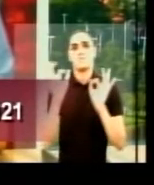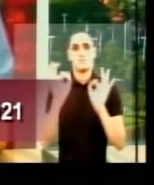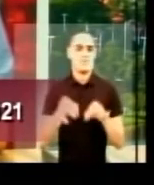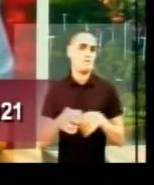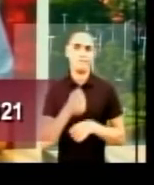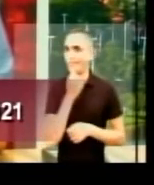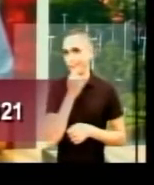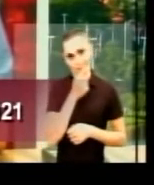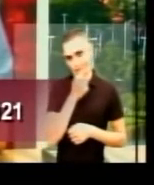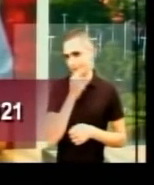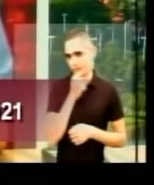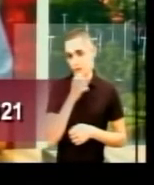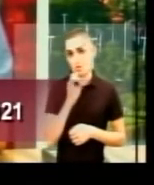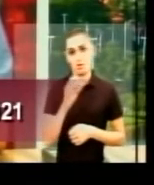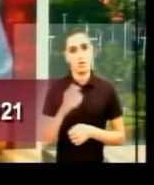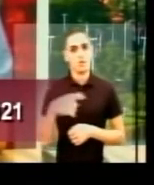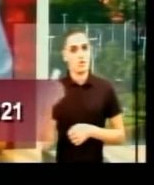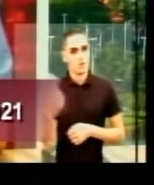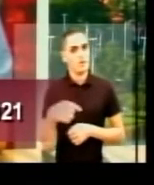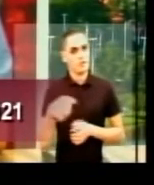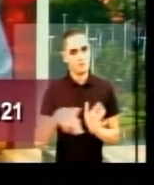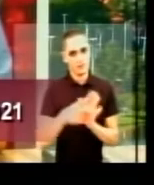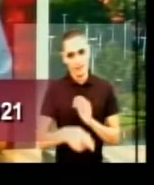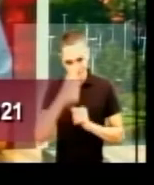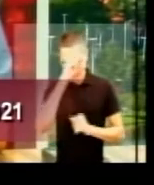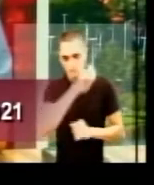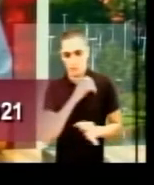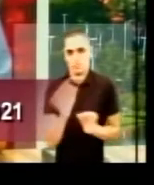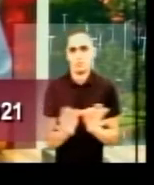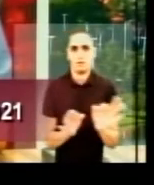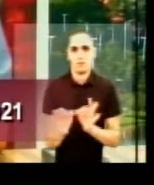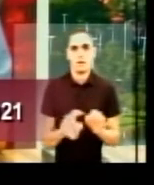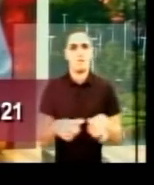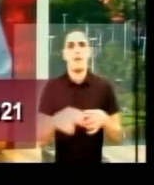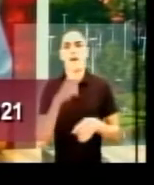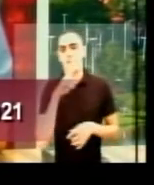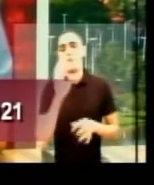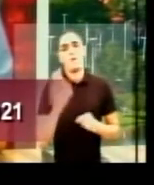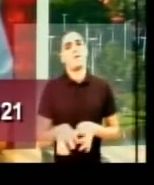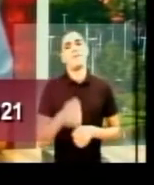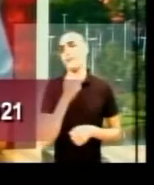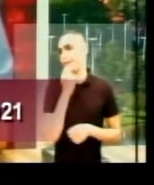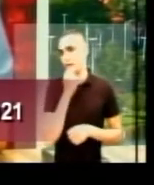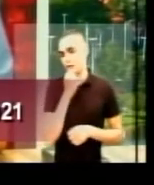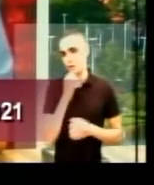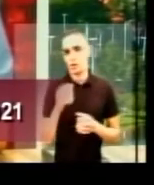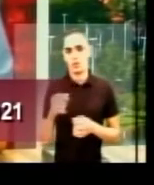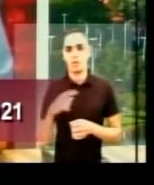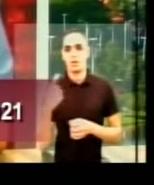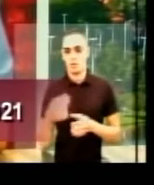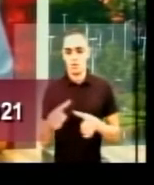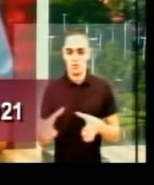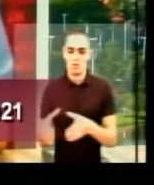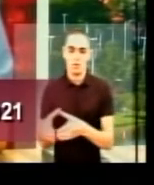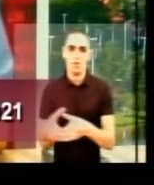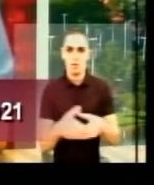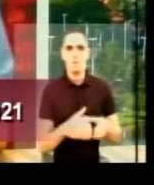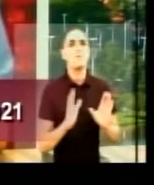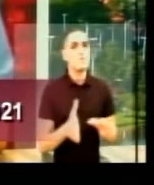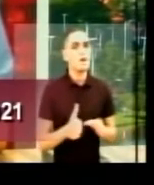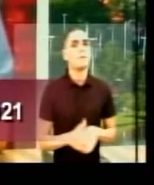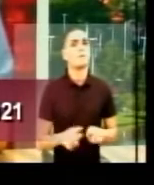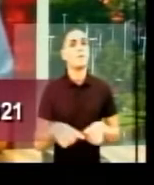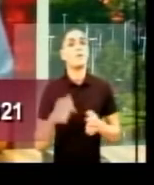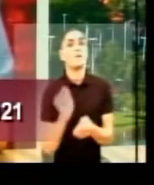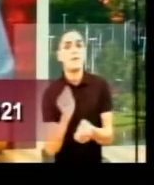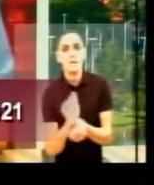nosso plano já está bem estruturado, nossas equipes já estão montadas, mas nós estamos aguardando a definição do